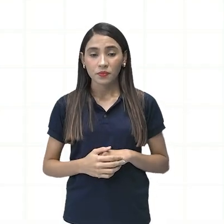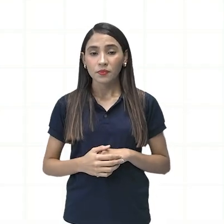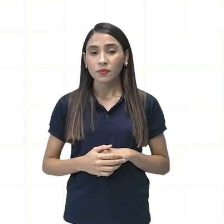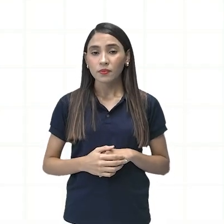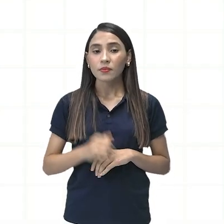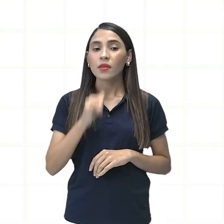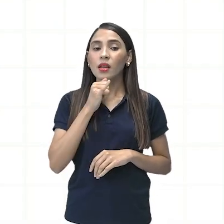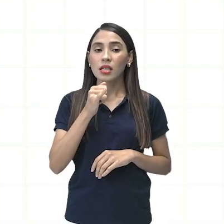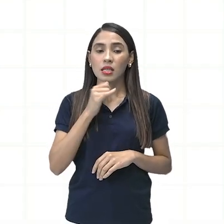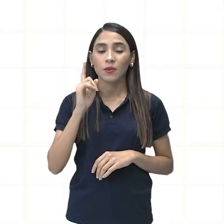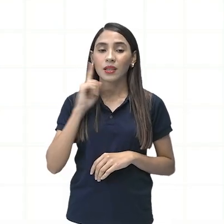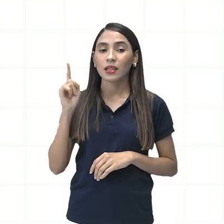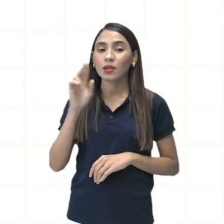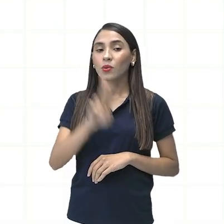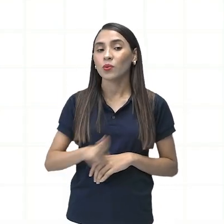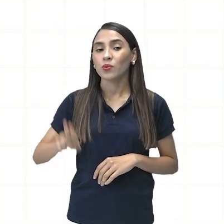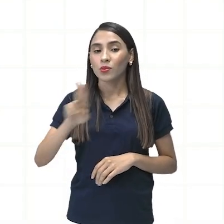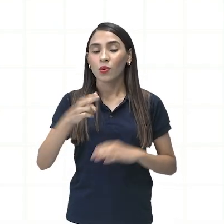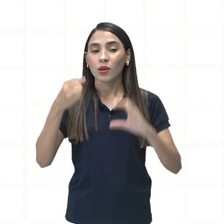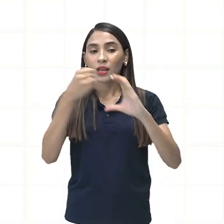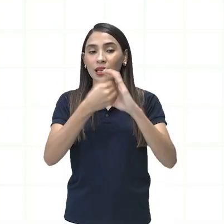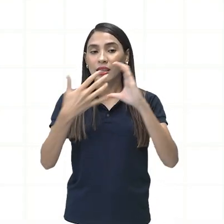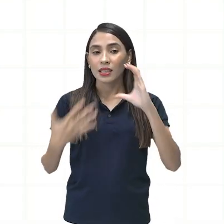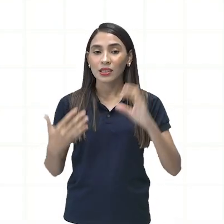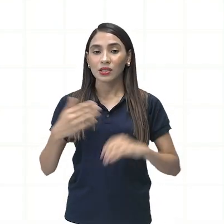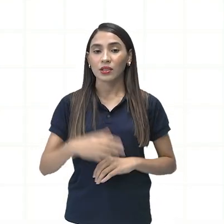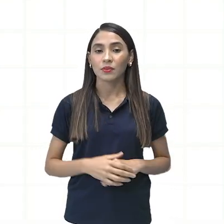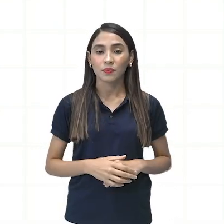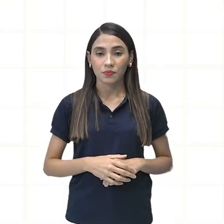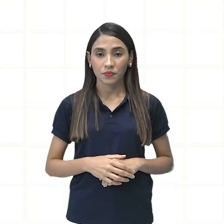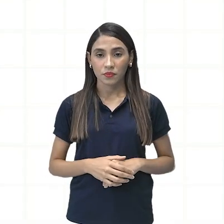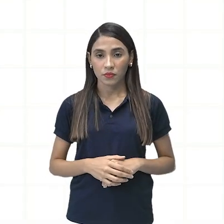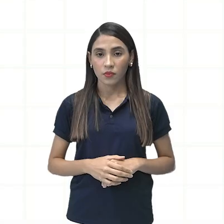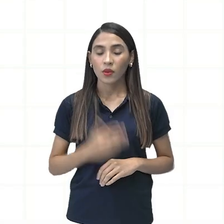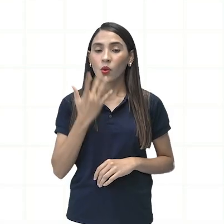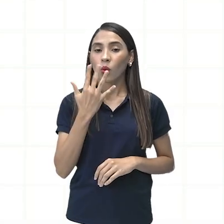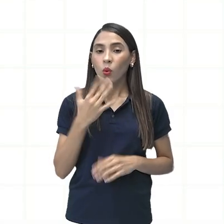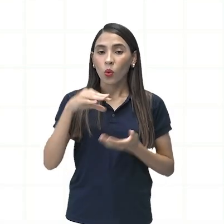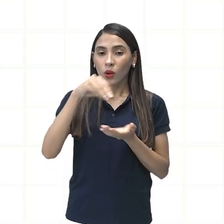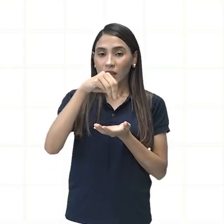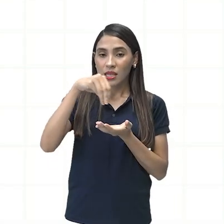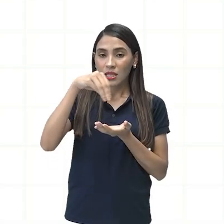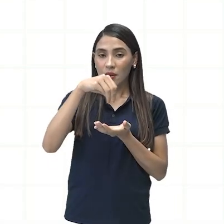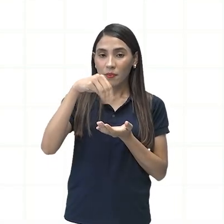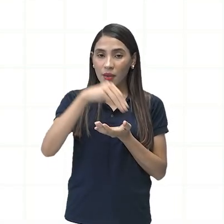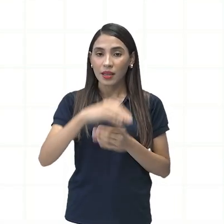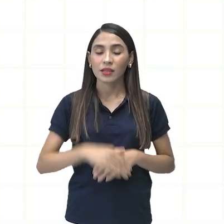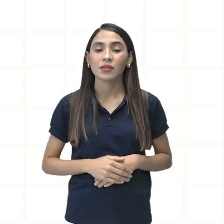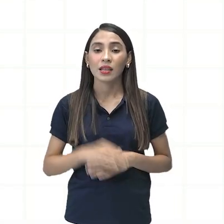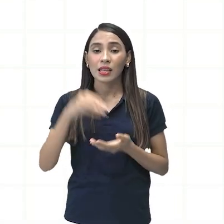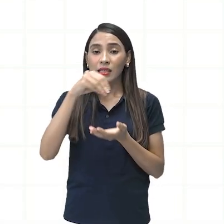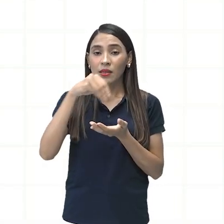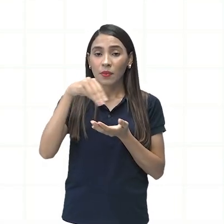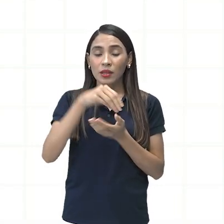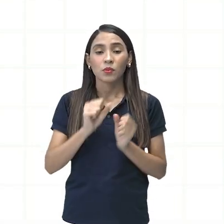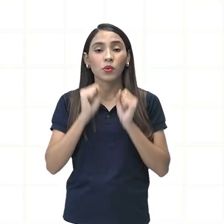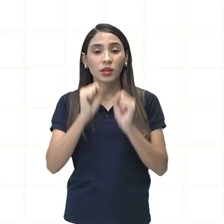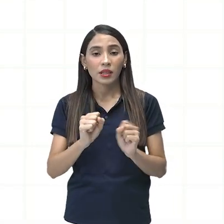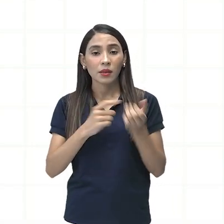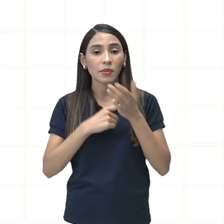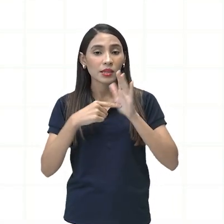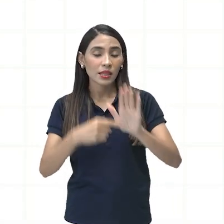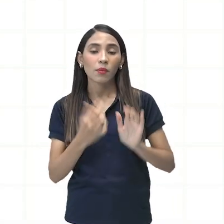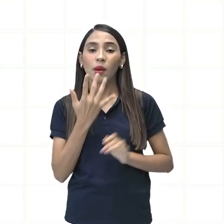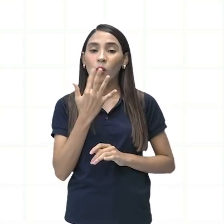No caso, ele utilizou a característica, vejam comigo, cor da semente, onde essa semente poderia apresentar